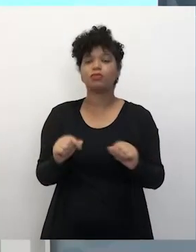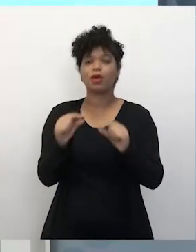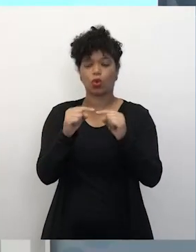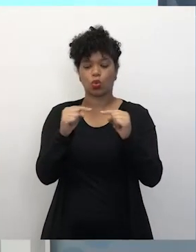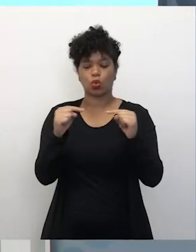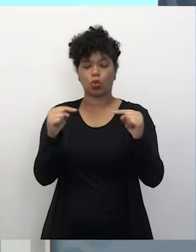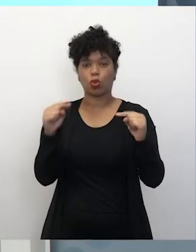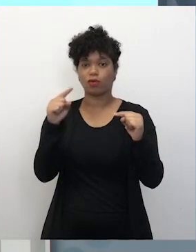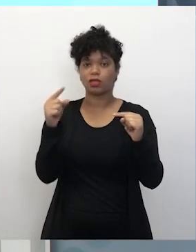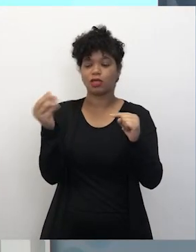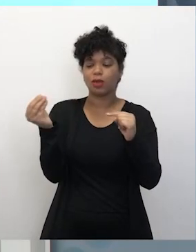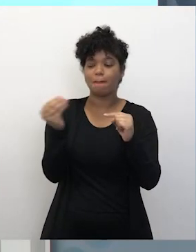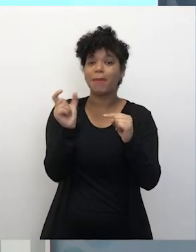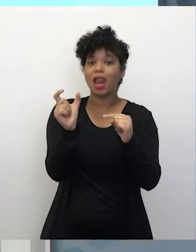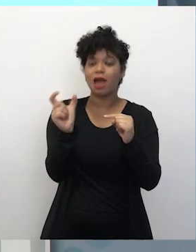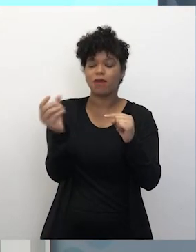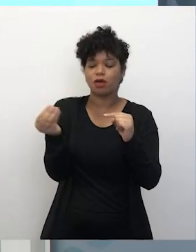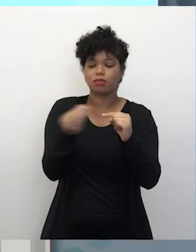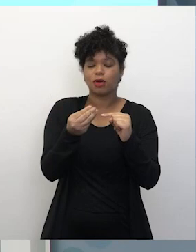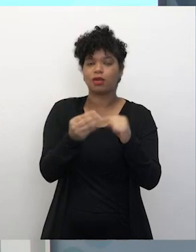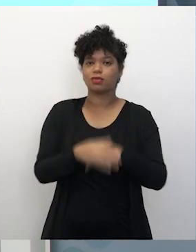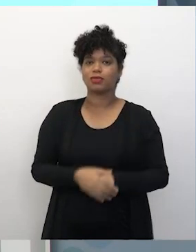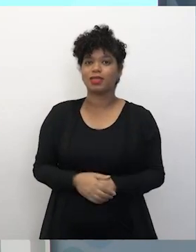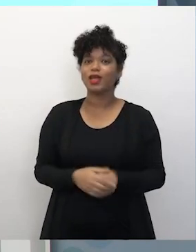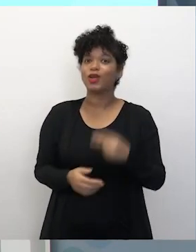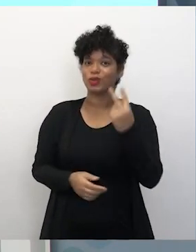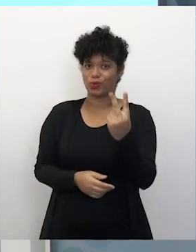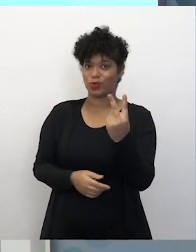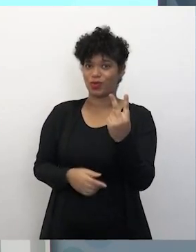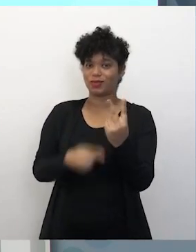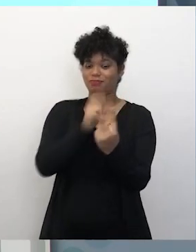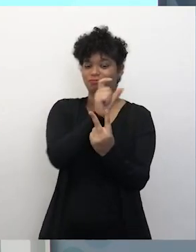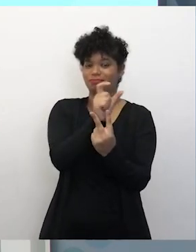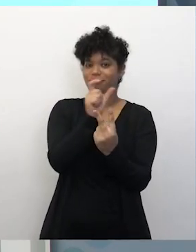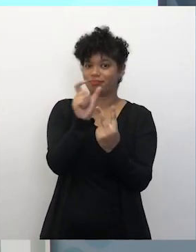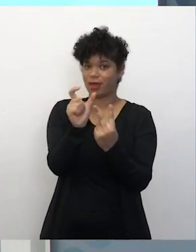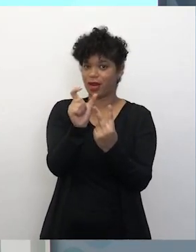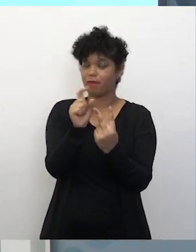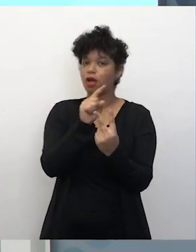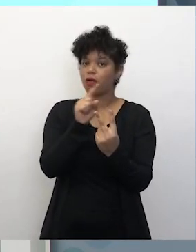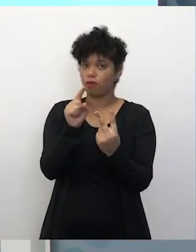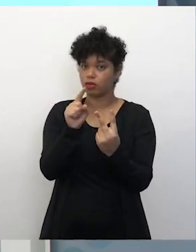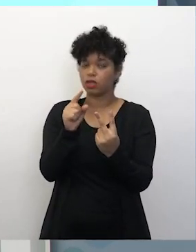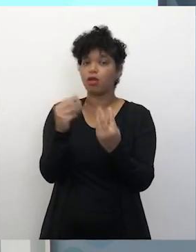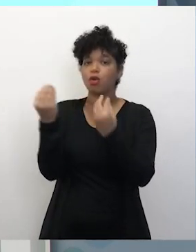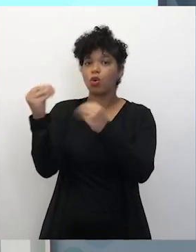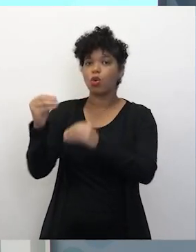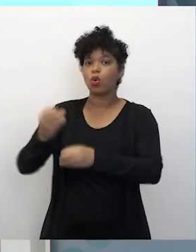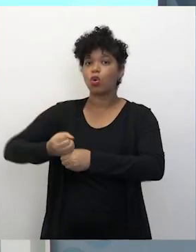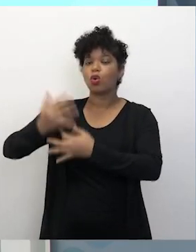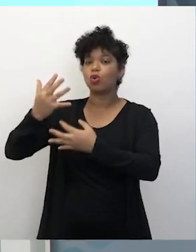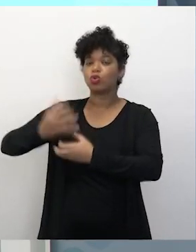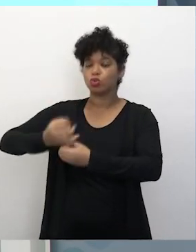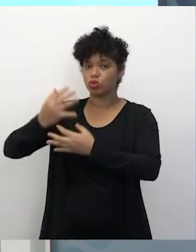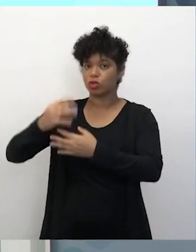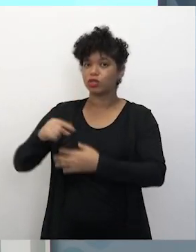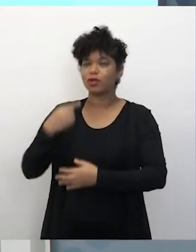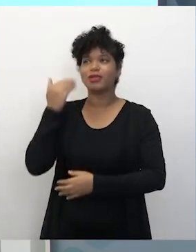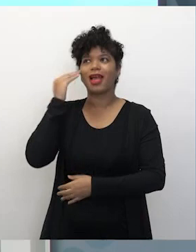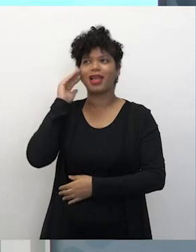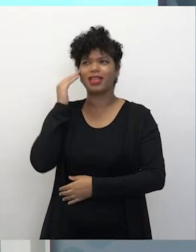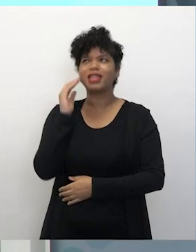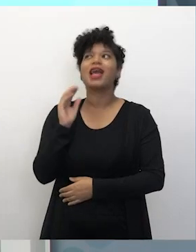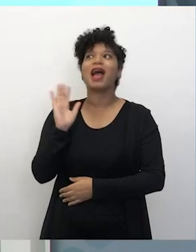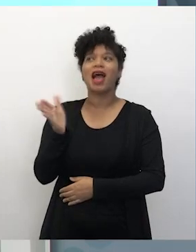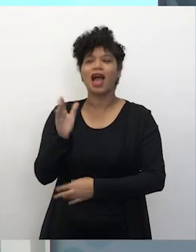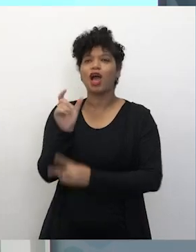quer de vocês? Que vocês mandem as duas palavrinhas aí, separadas por vírgula, uma barrinha, né? Tá? Que dê pra gente entender, tá ok? Que